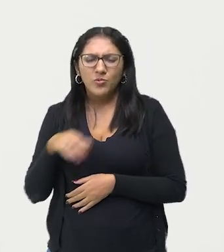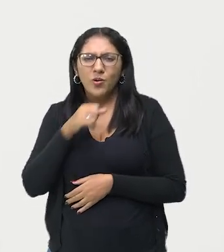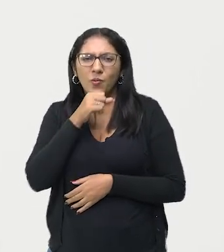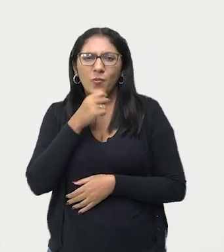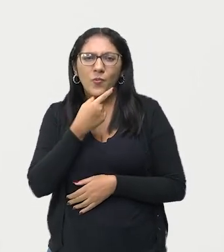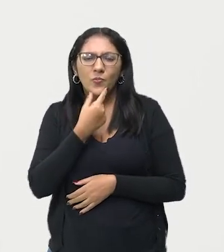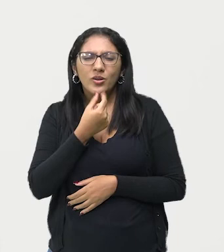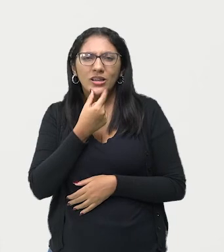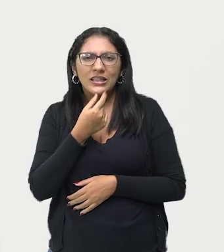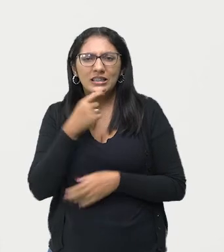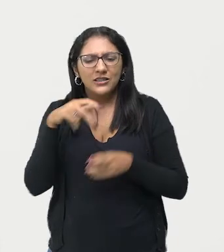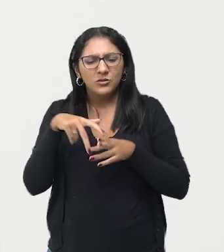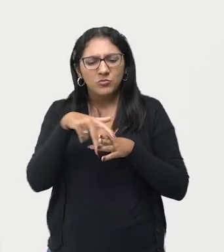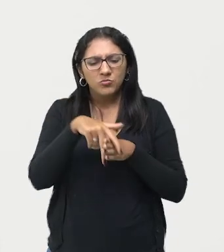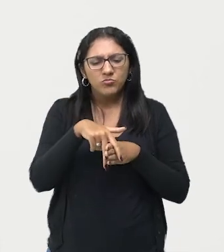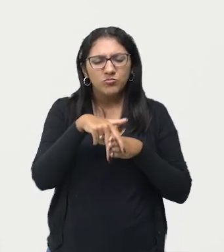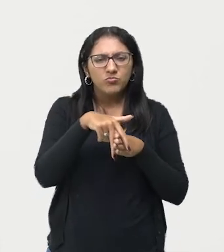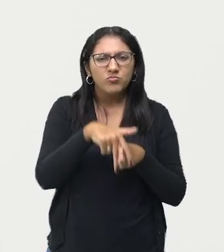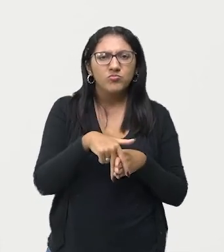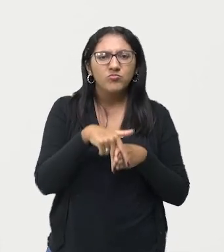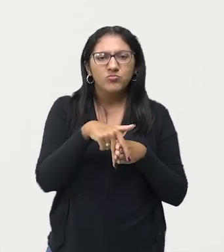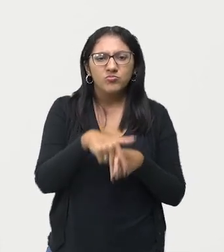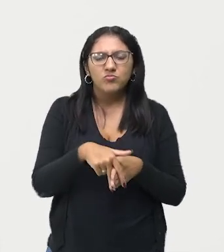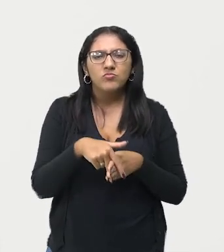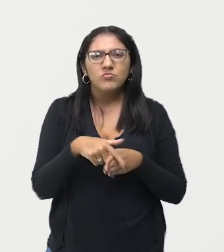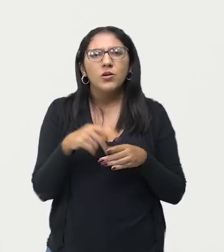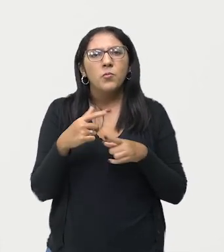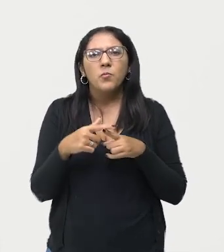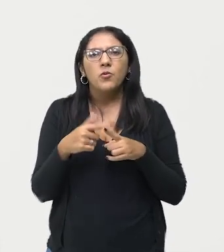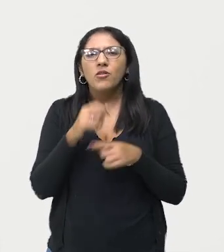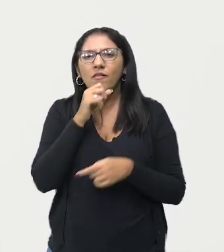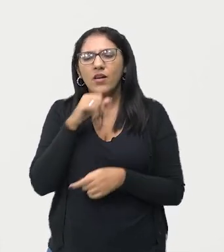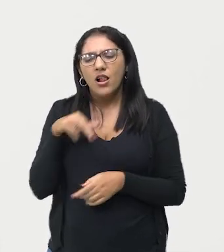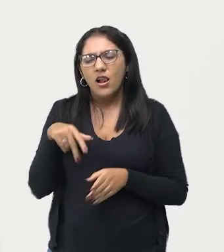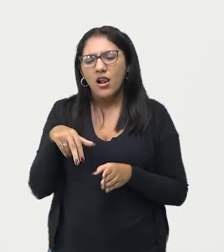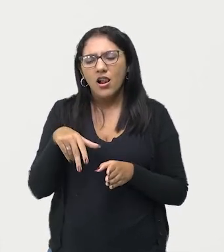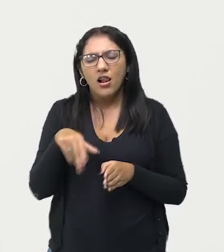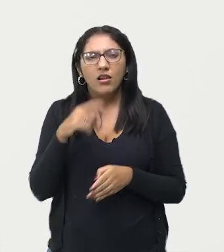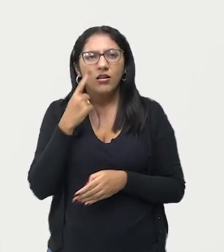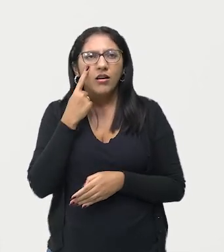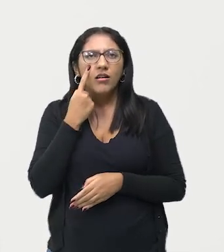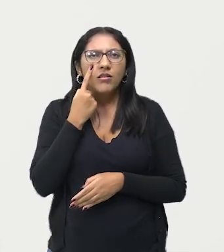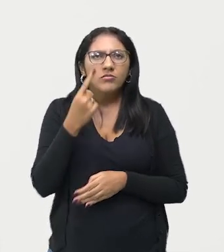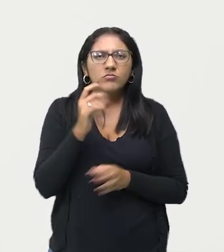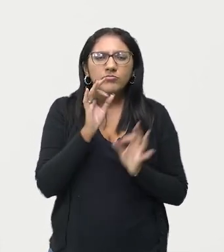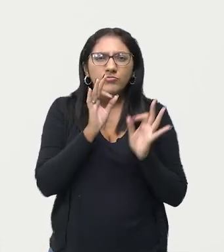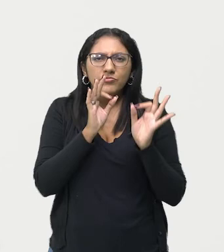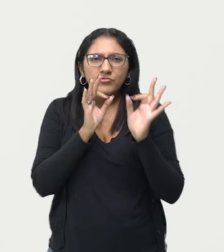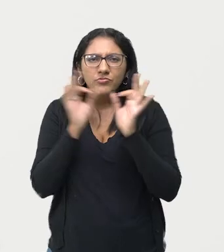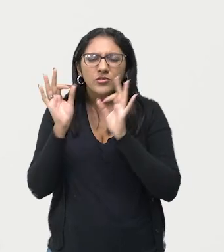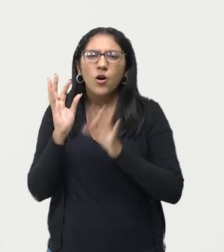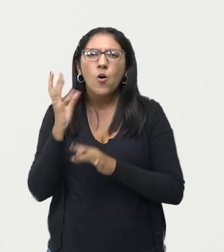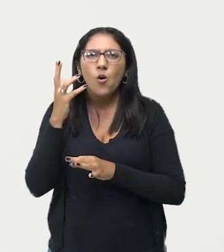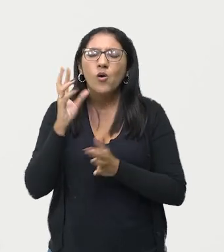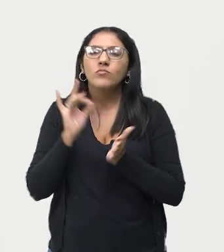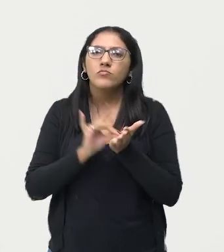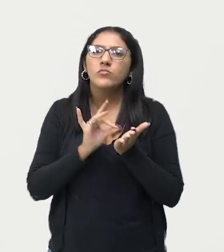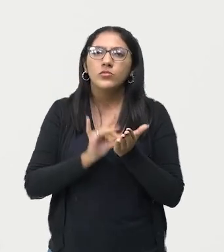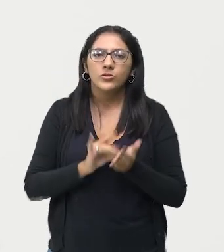o velho a pé é um fato por quê? Porque outras pessoas que estivessem observando a cena poderiam comprovar, tá